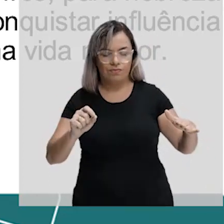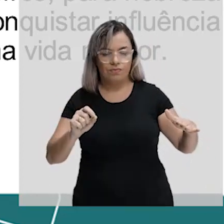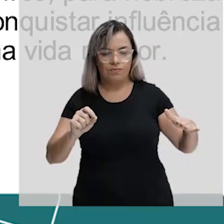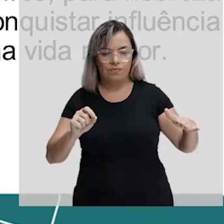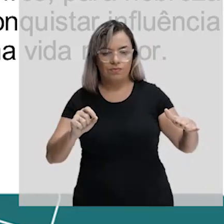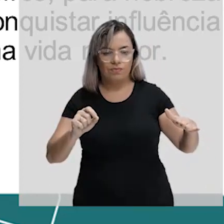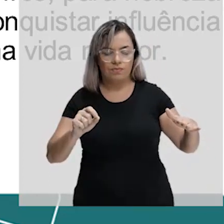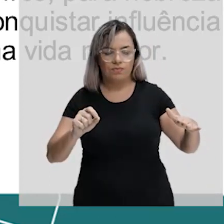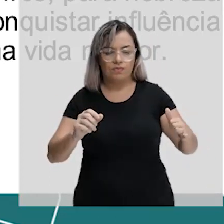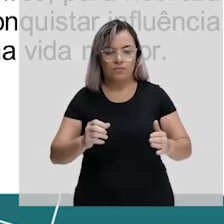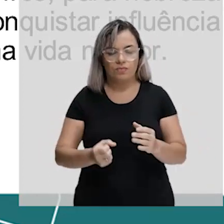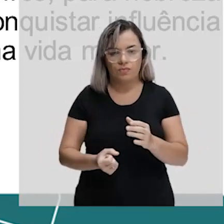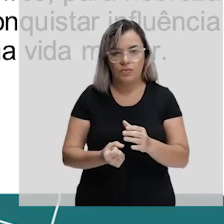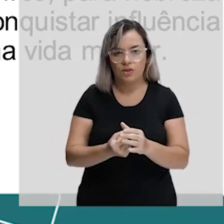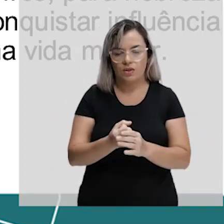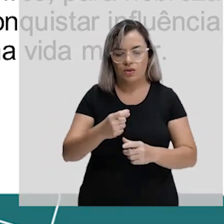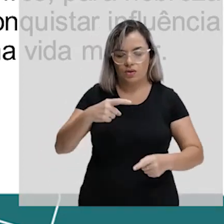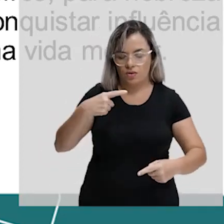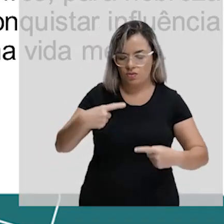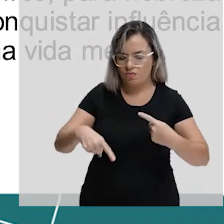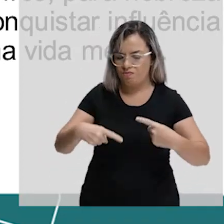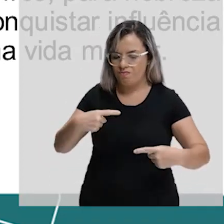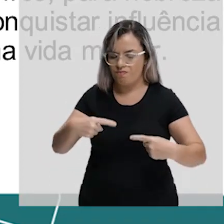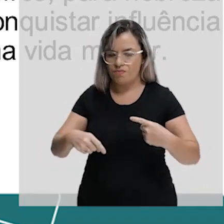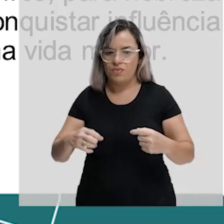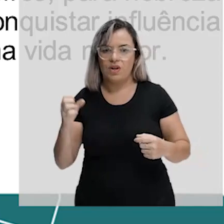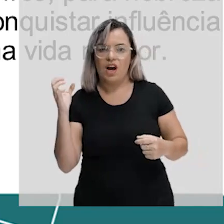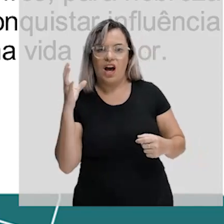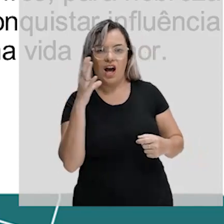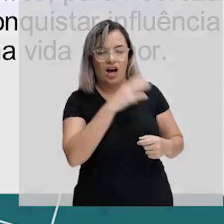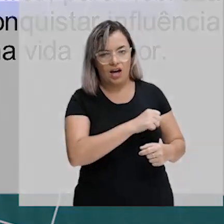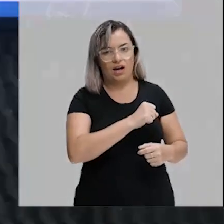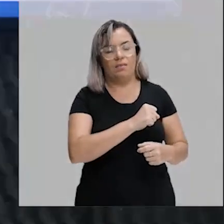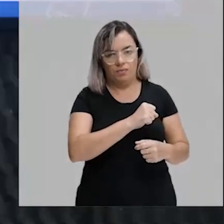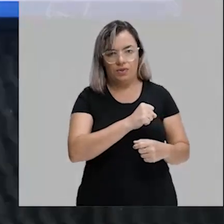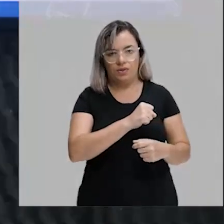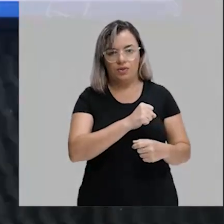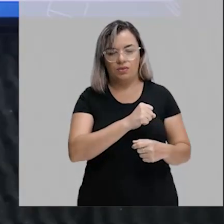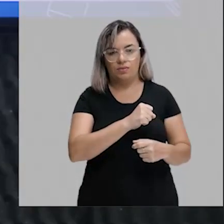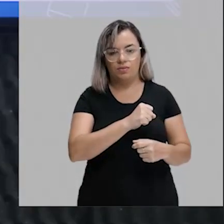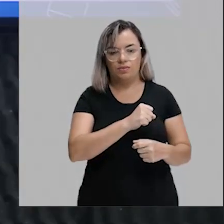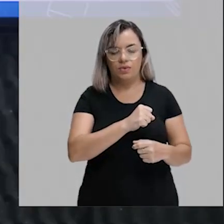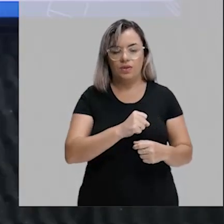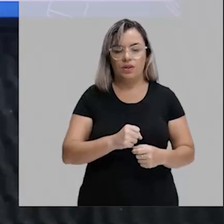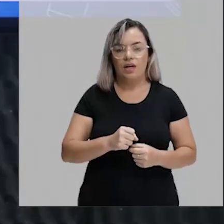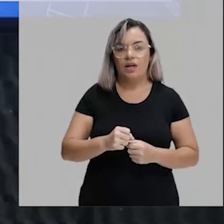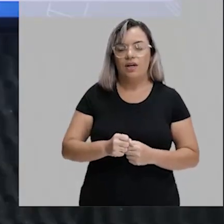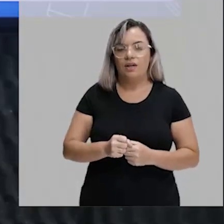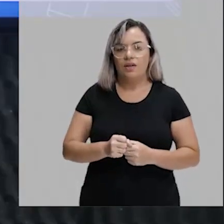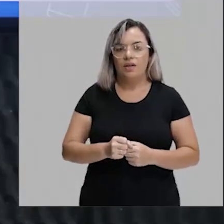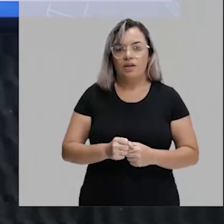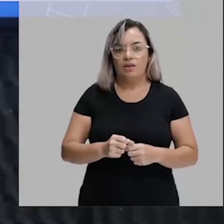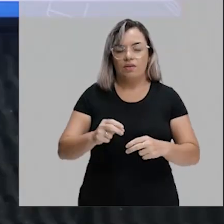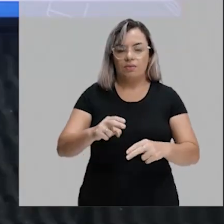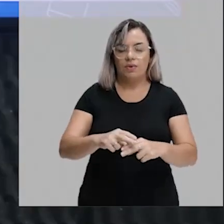a formação política precoce de Portugal, ela acabou sendo um fator